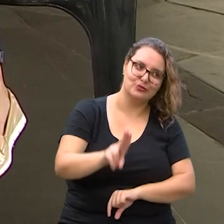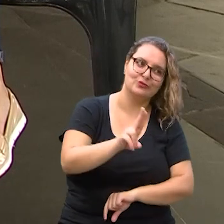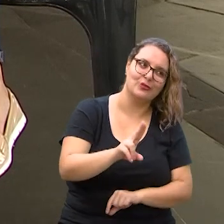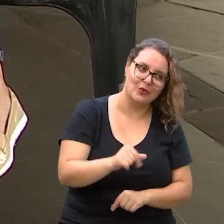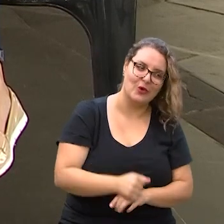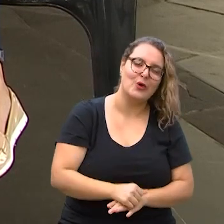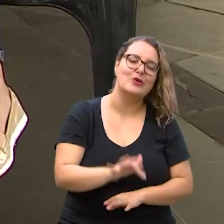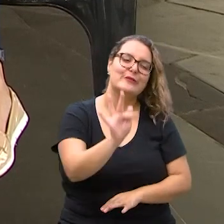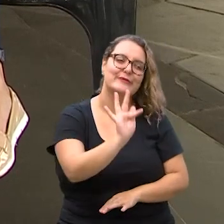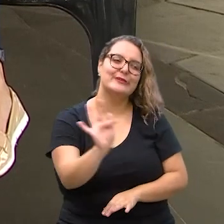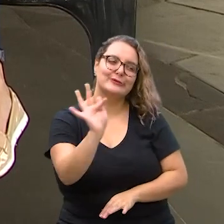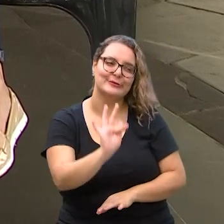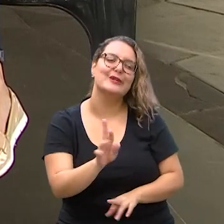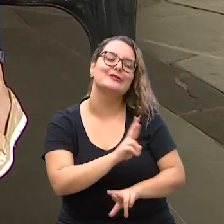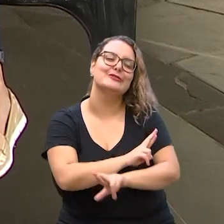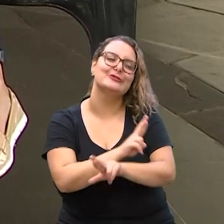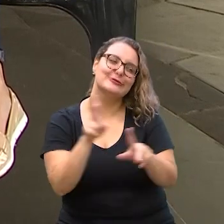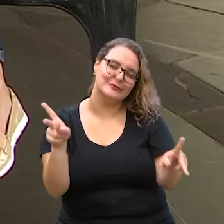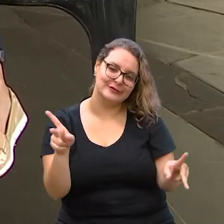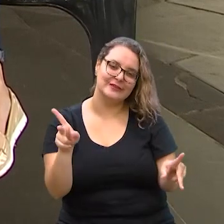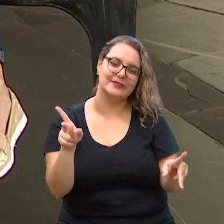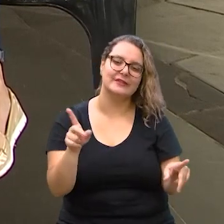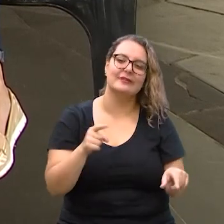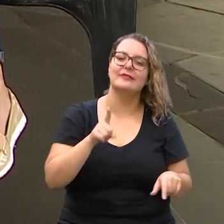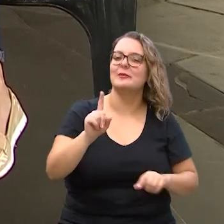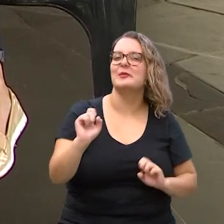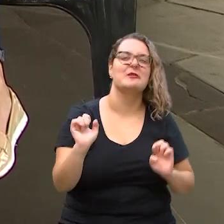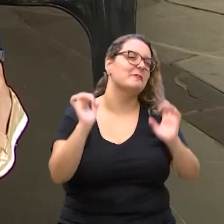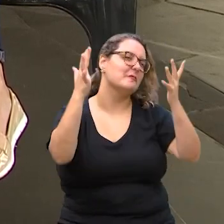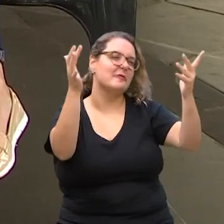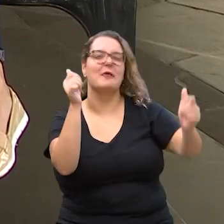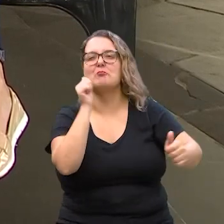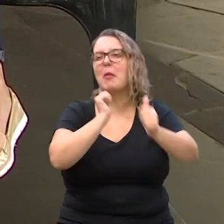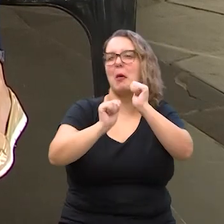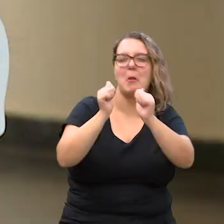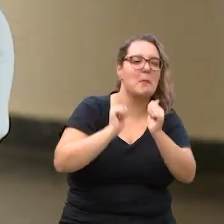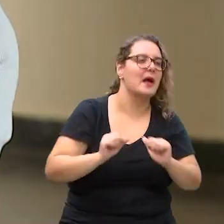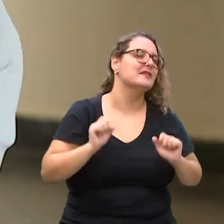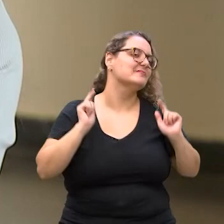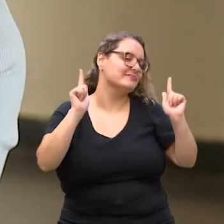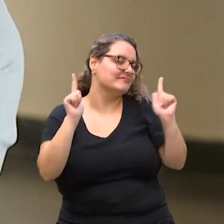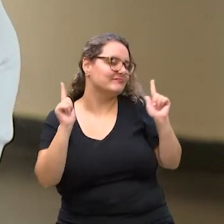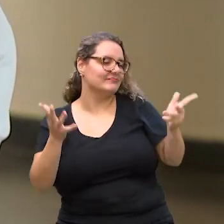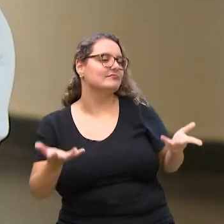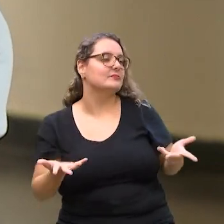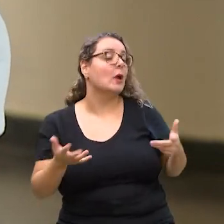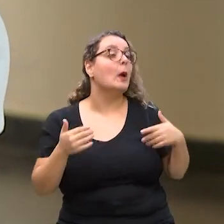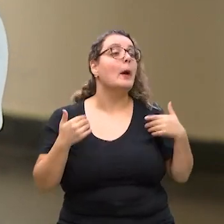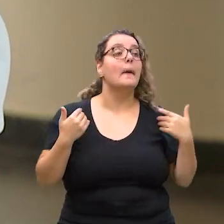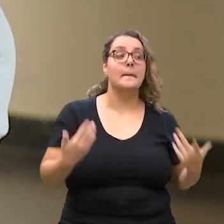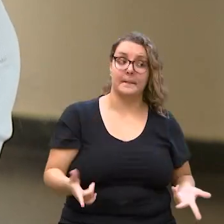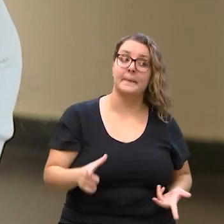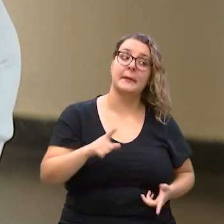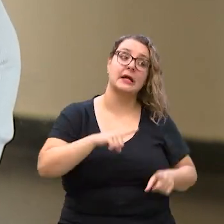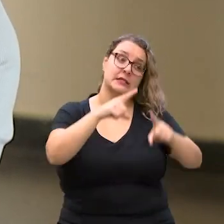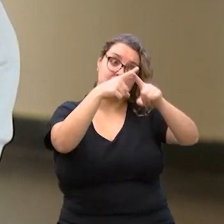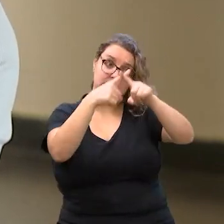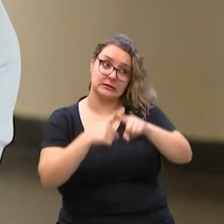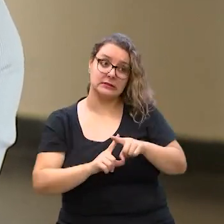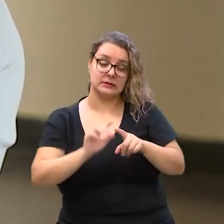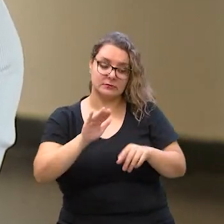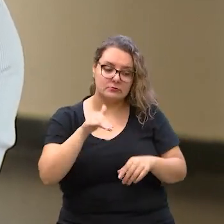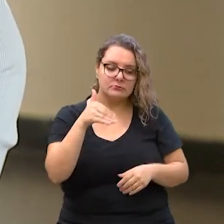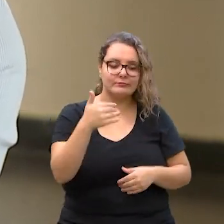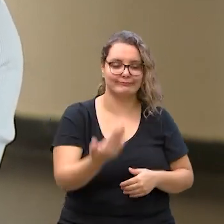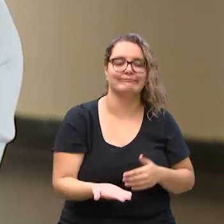O pessoal normalmente vai para fazer festa, para beber, enfim, para se divertir. Só que existe a competição por trás também, né?